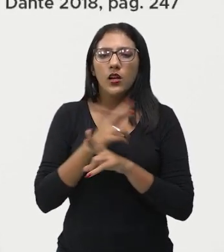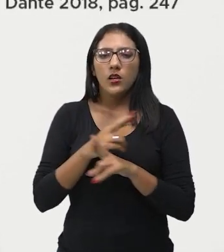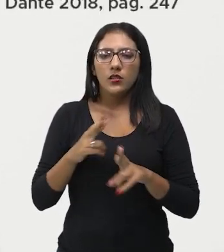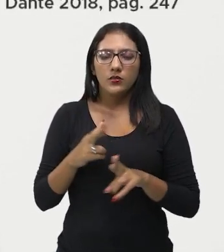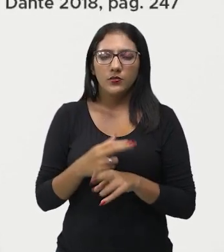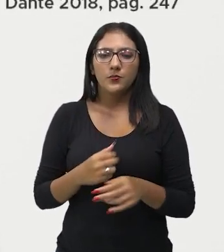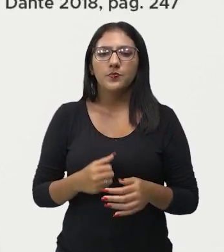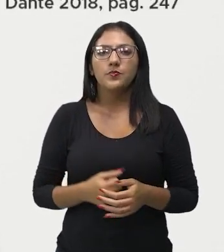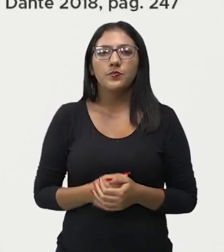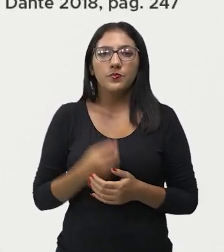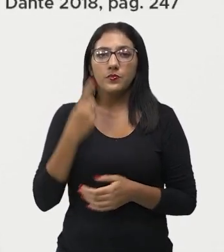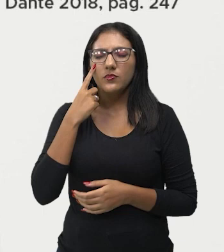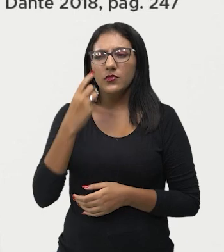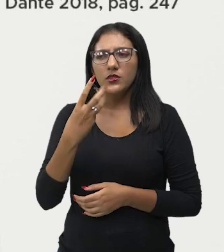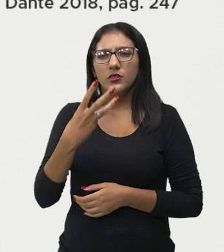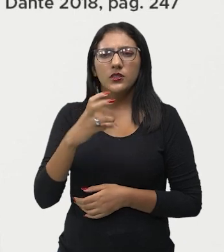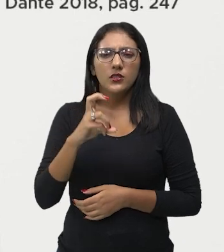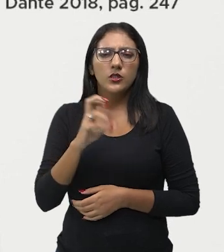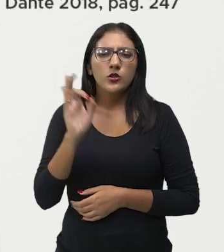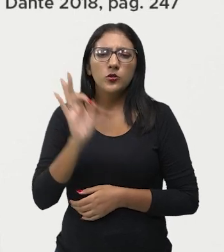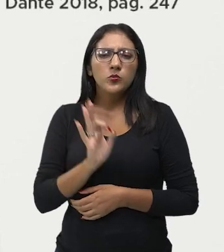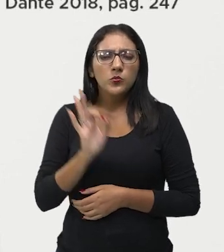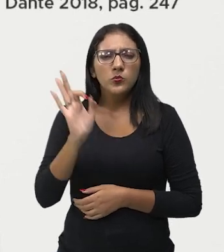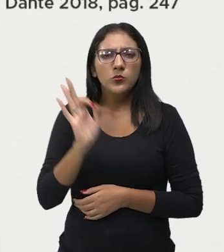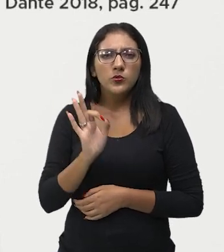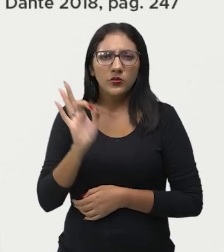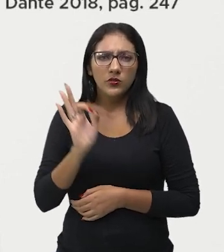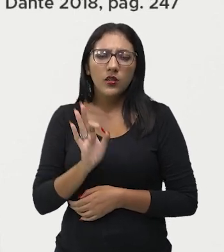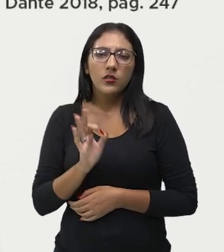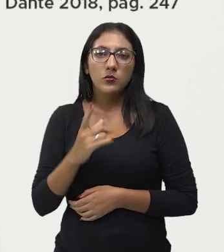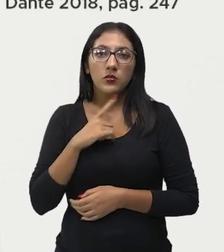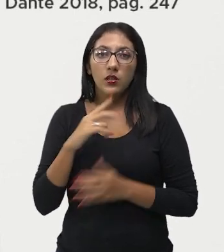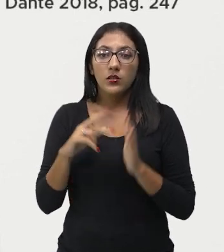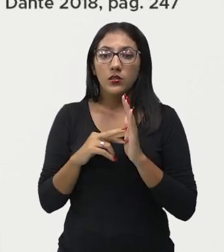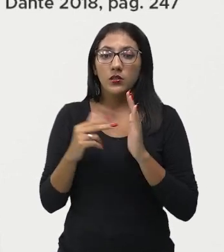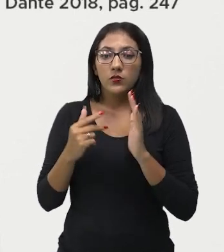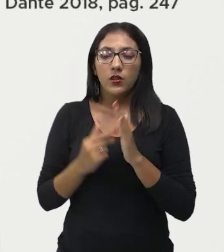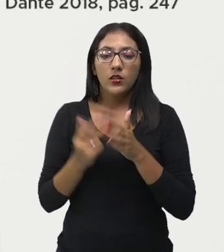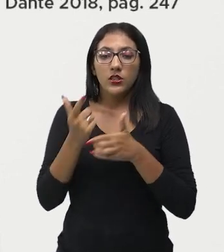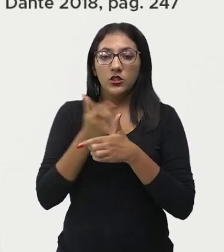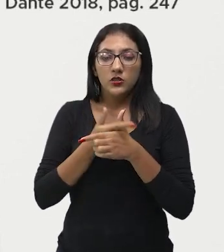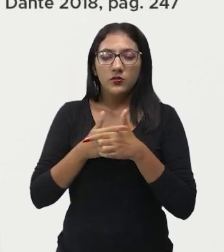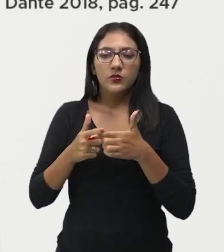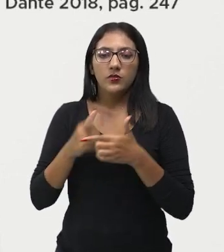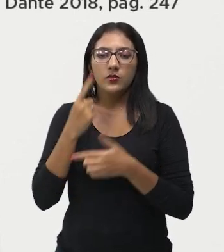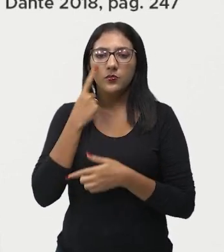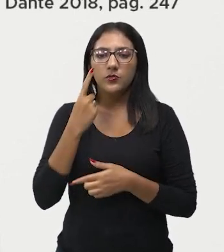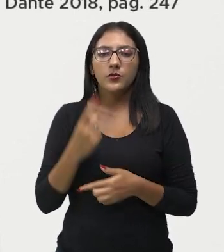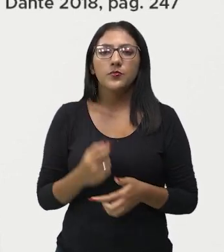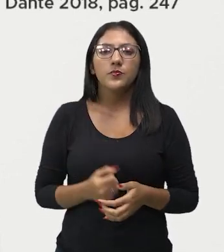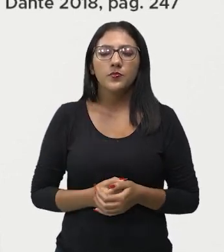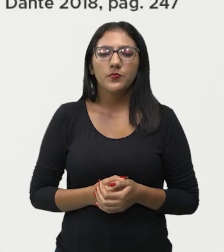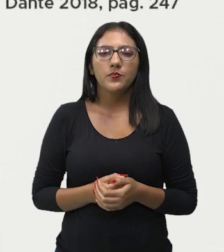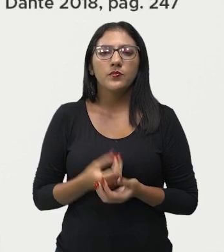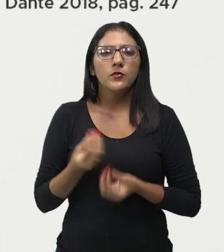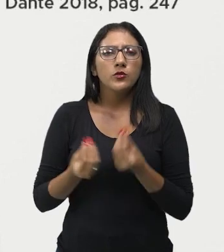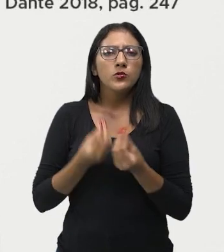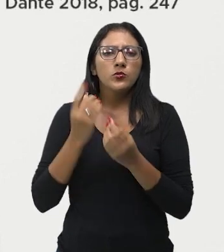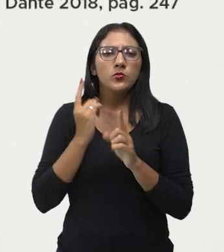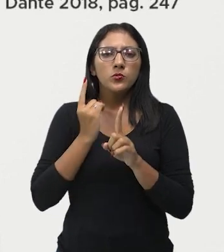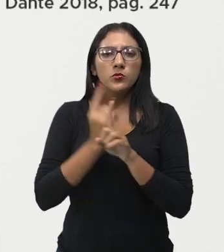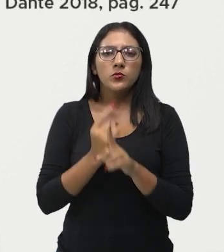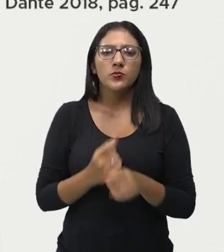35%. 35%, pessoal, já está aqui em porcentagem, mas ela é a divisão. Esse valor, 35%, ele é resultado da